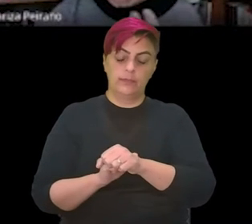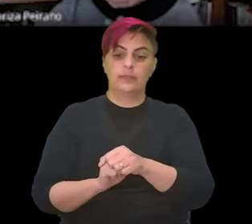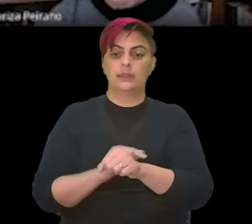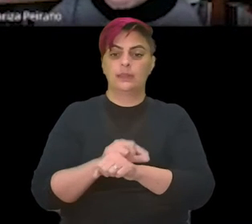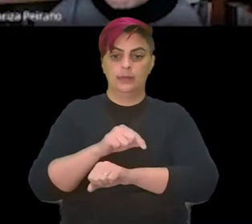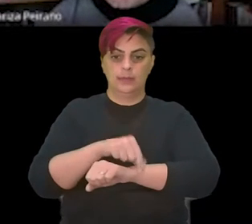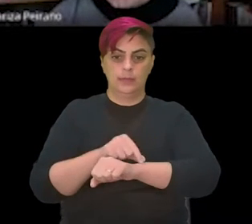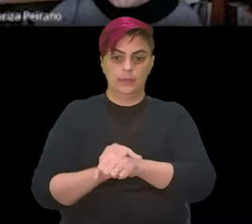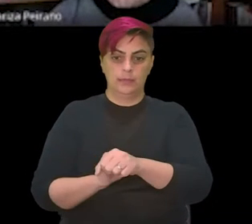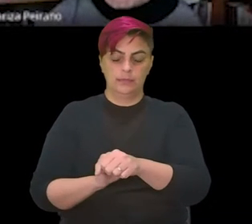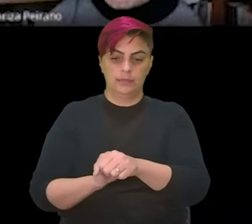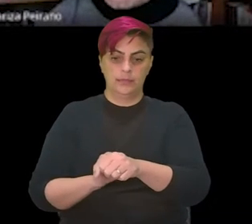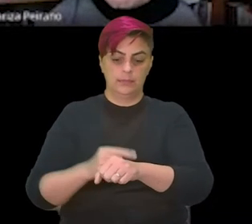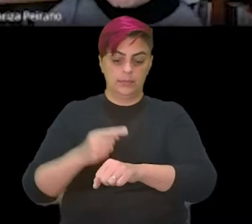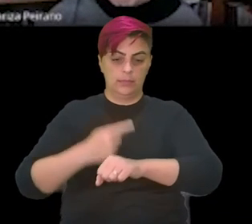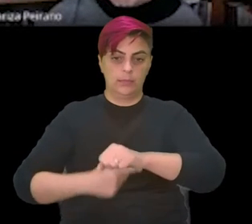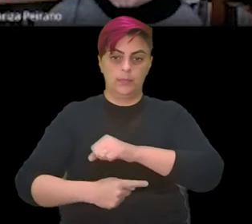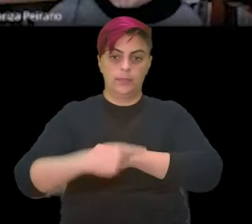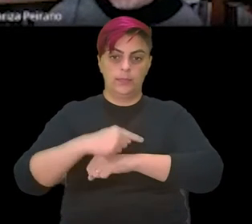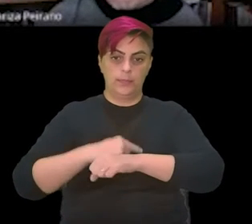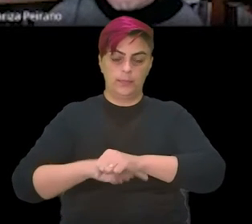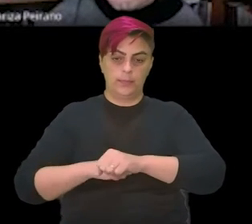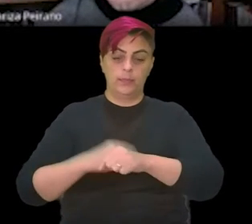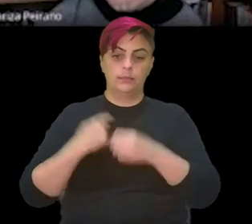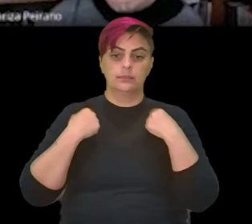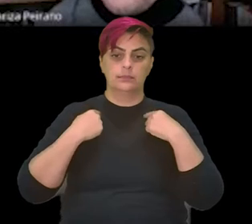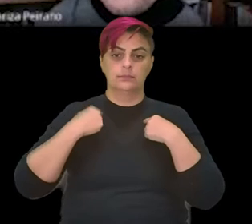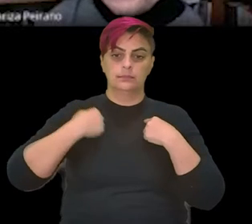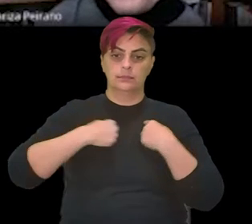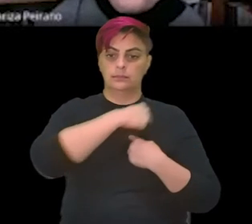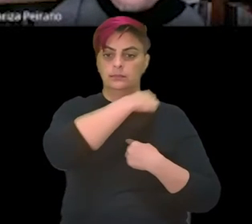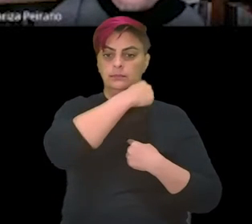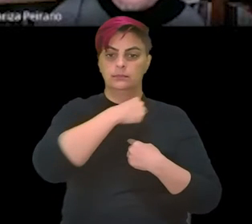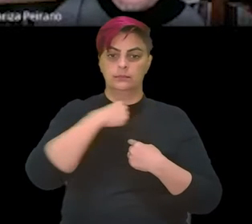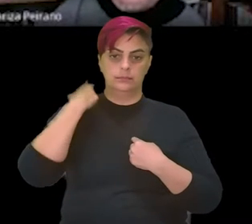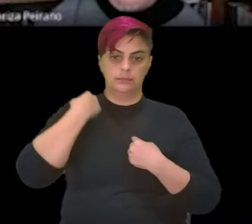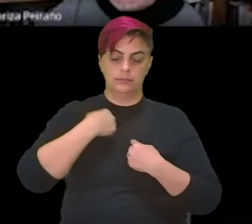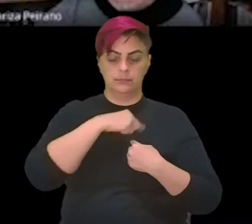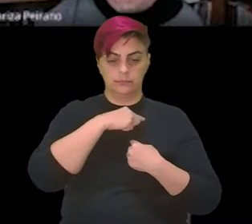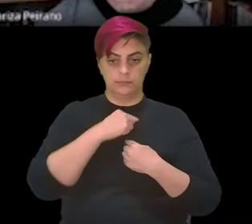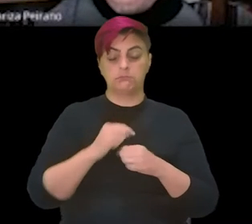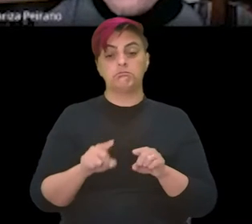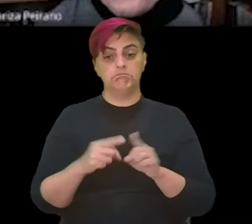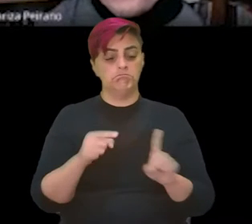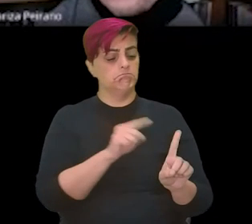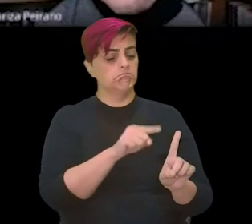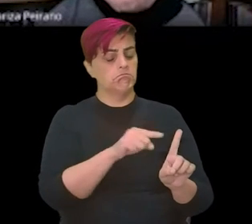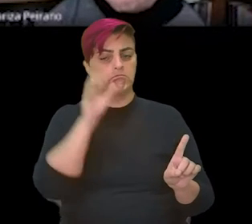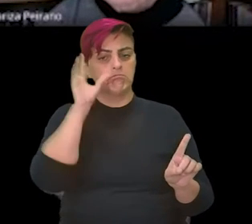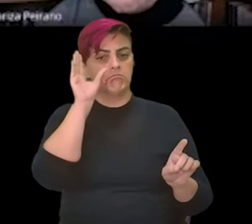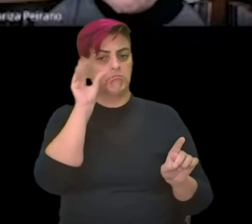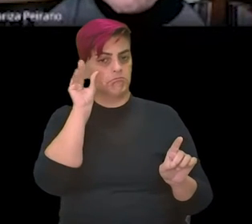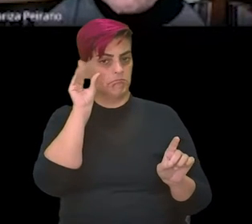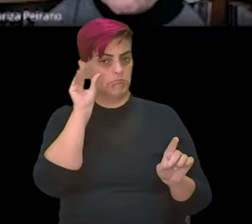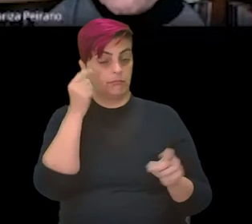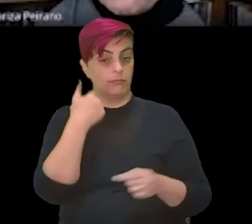Mali, no sentido oposto. Esse sistema inusitado chamou a atenção de Malinowski.